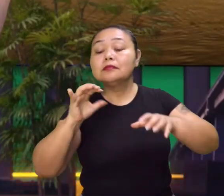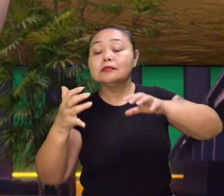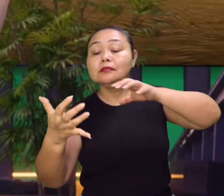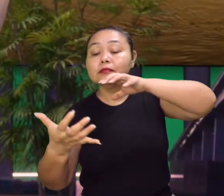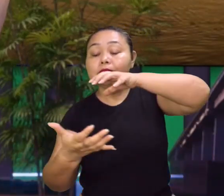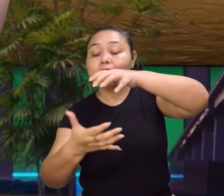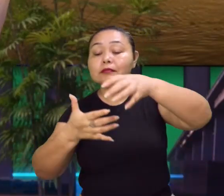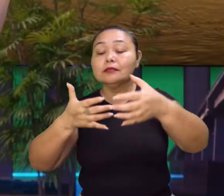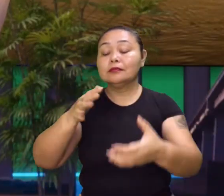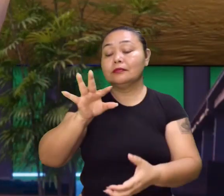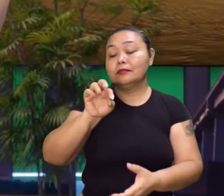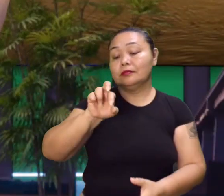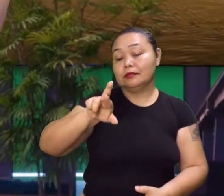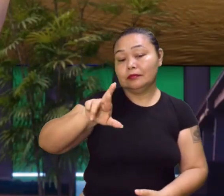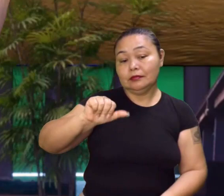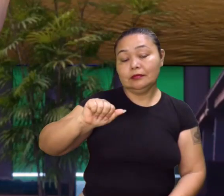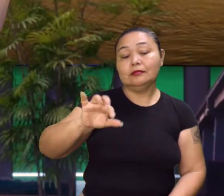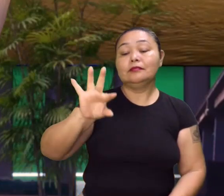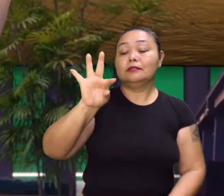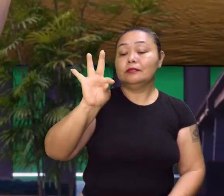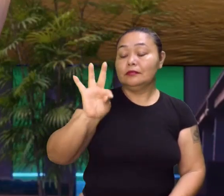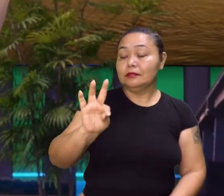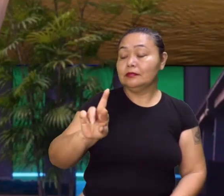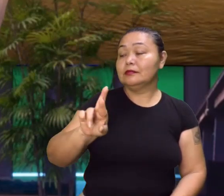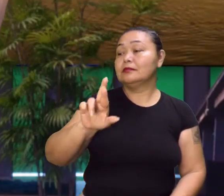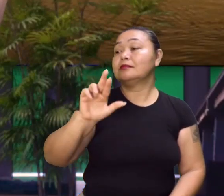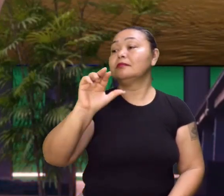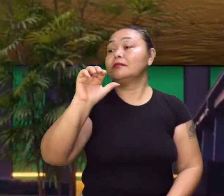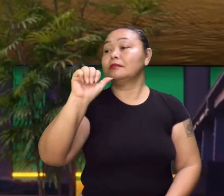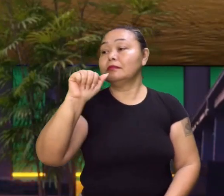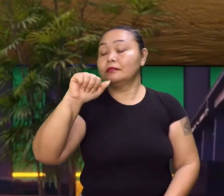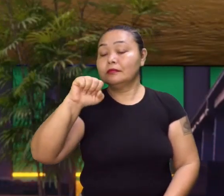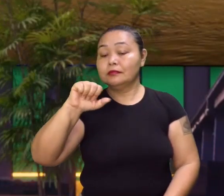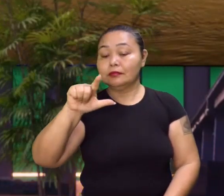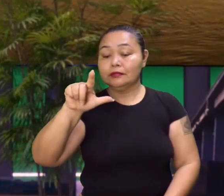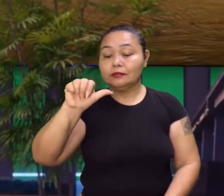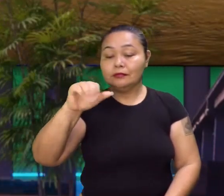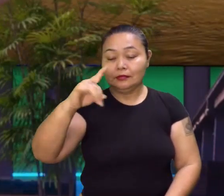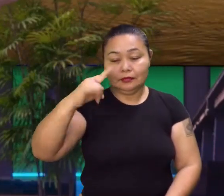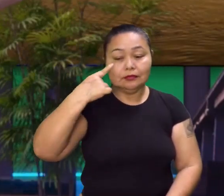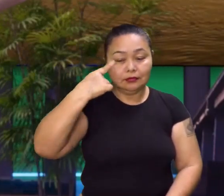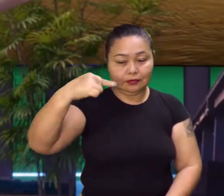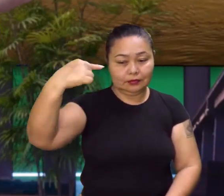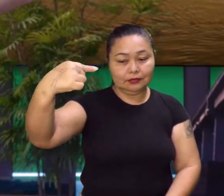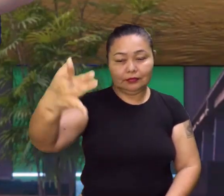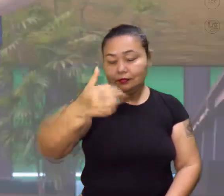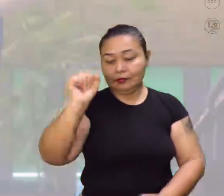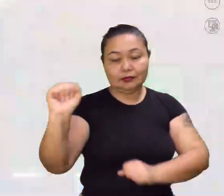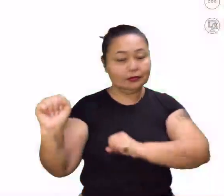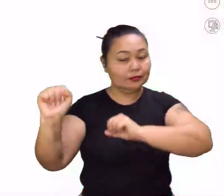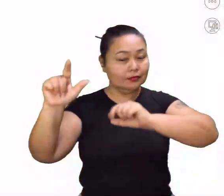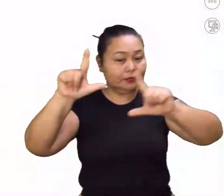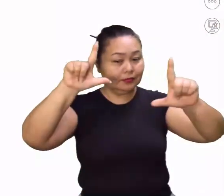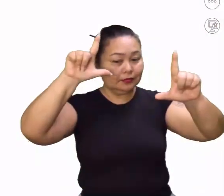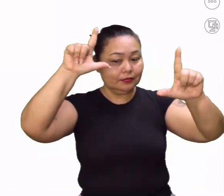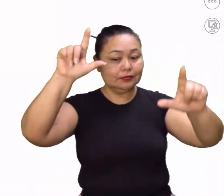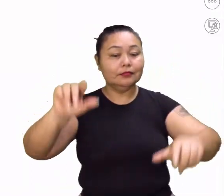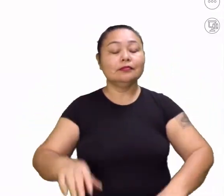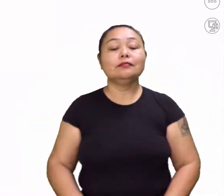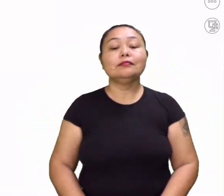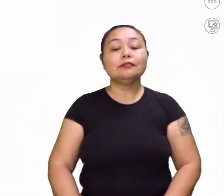Terra. Exatamente. Que é Translação, né? Muito que bem. a gente vai ver daqui a pouquinho ele. Vamos lá no quadro, meu diretor?